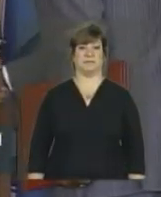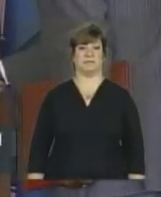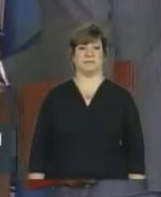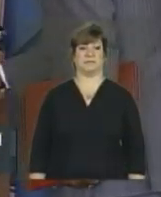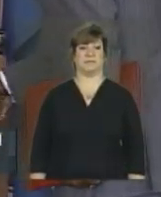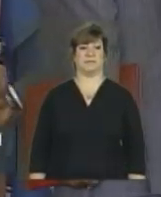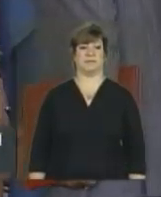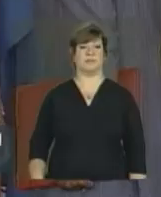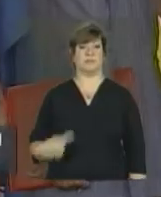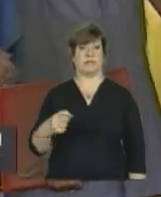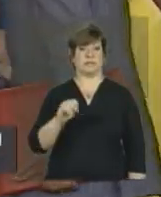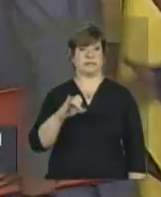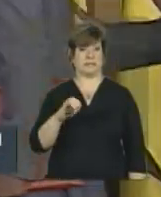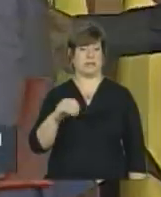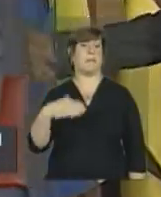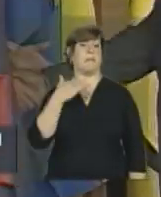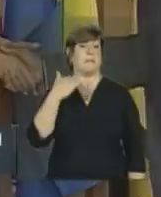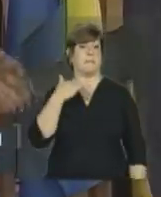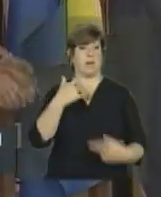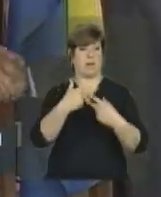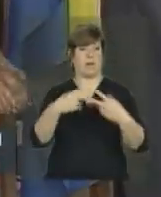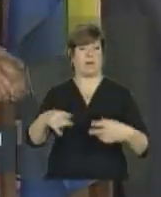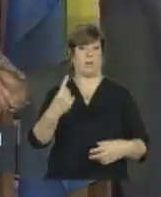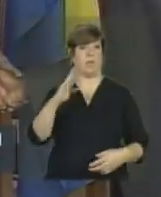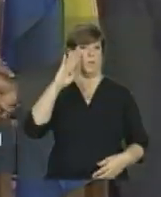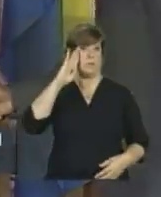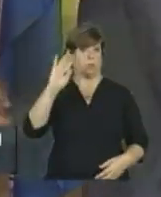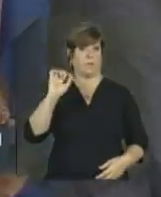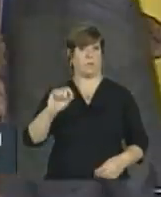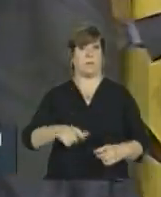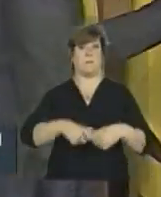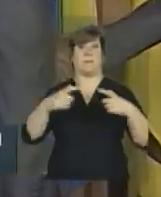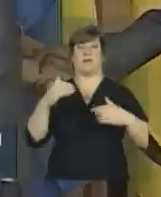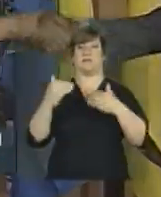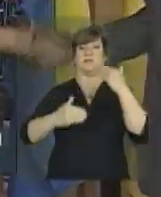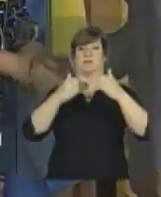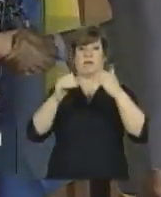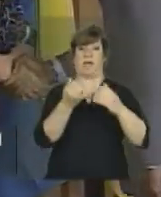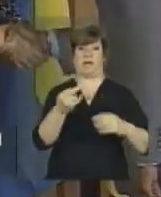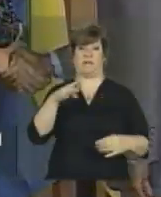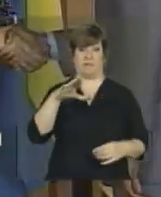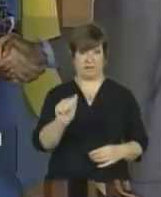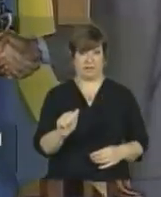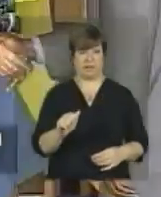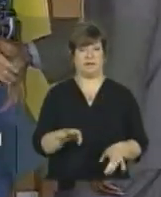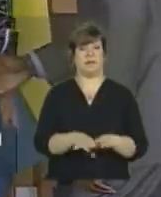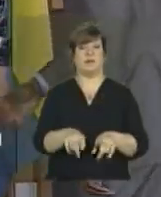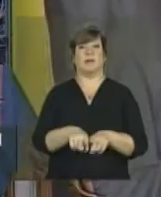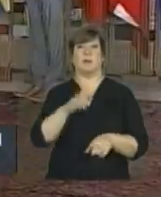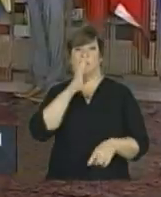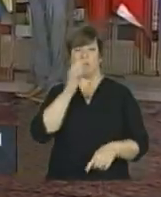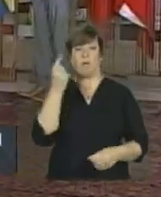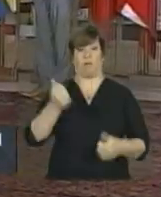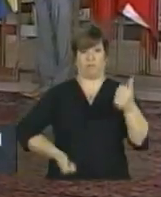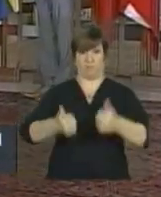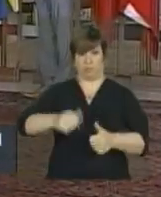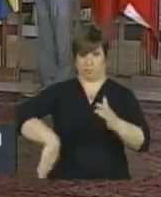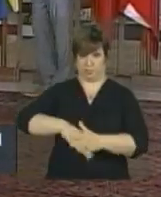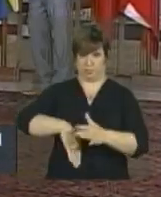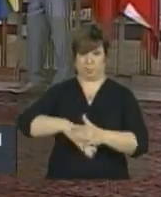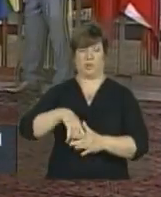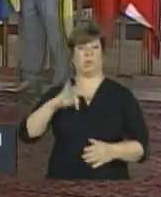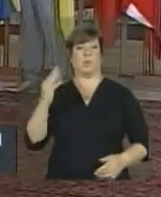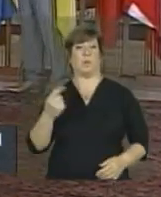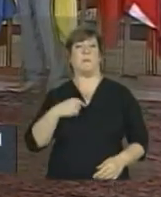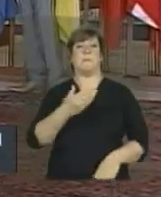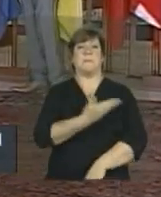O sistema bancário é um dos mais desenvolvidos da África. E uma curiosidade, o futebol é o esporte